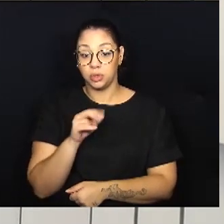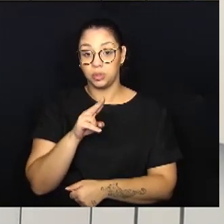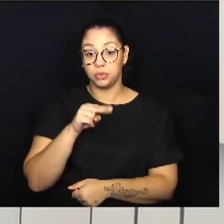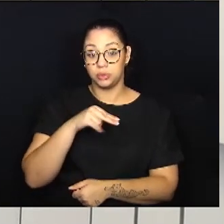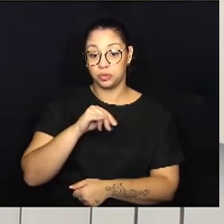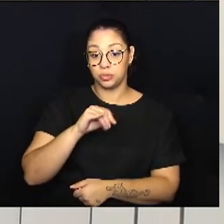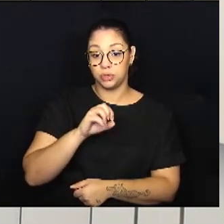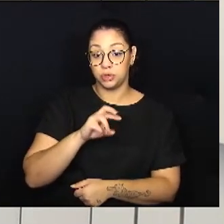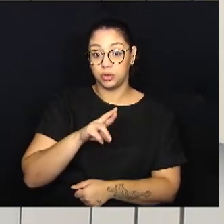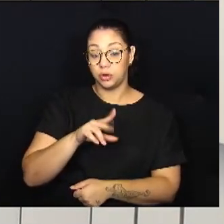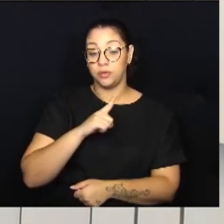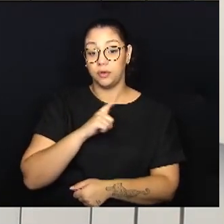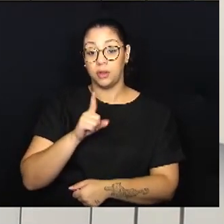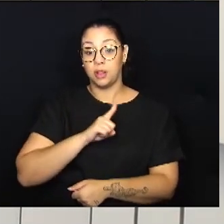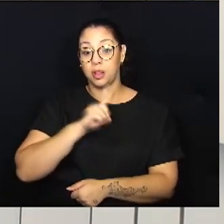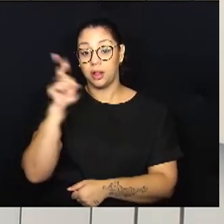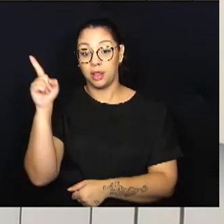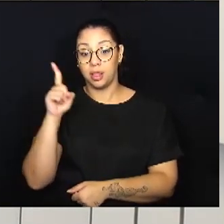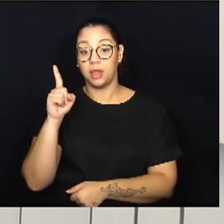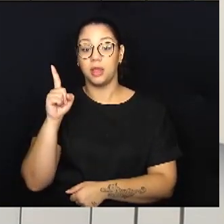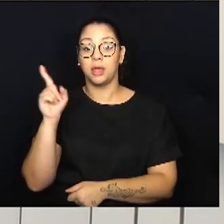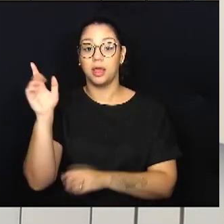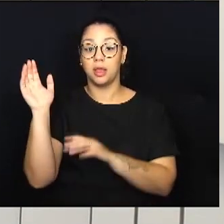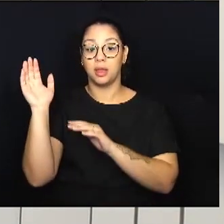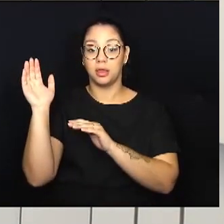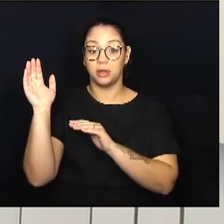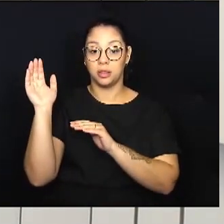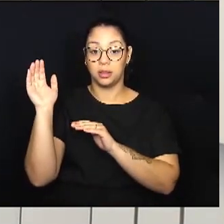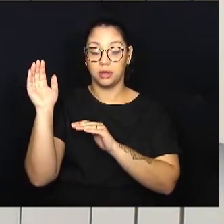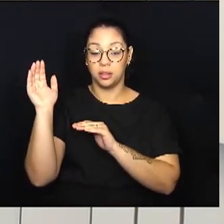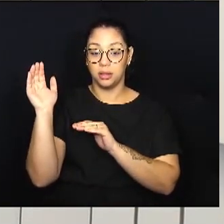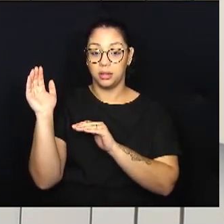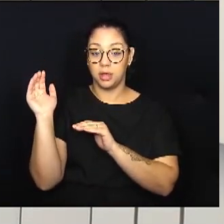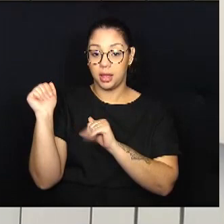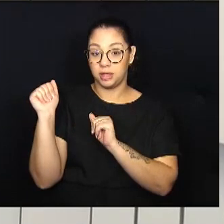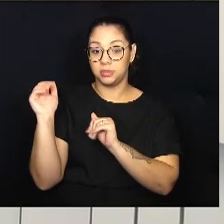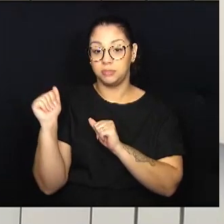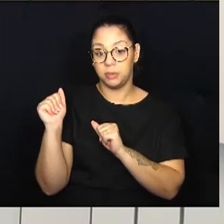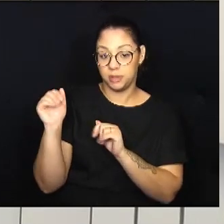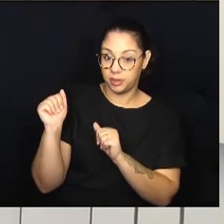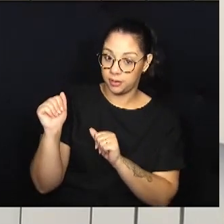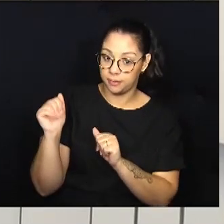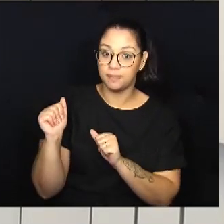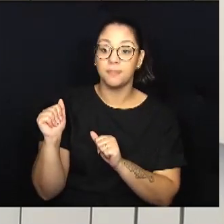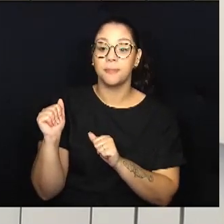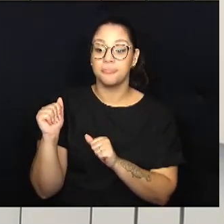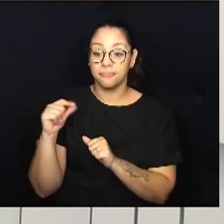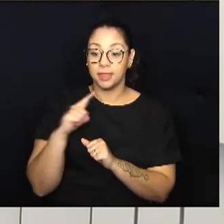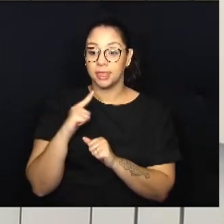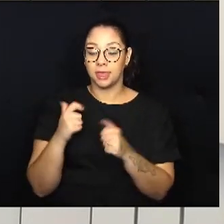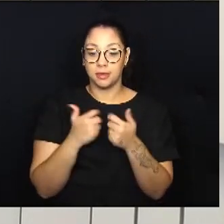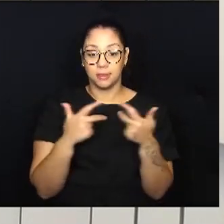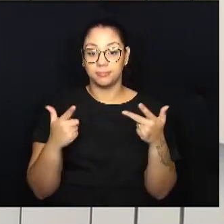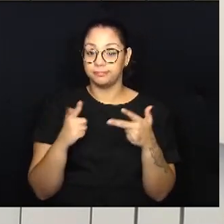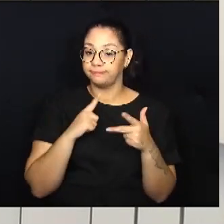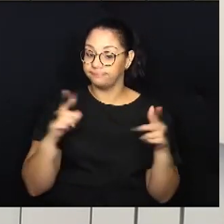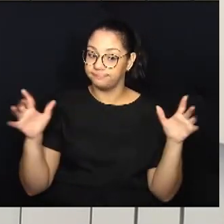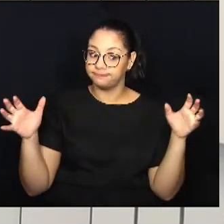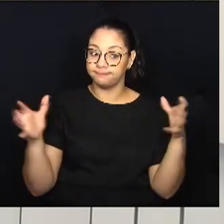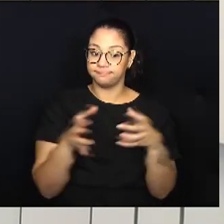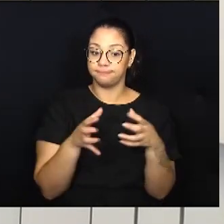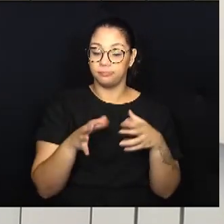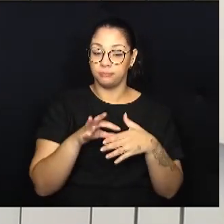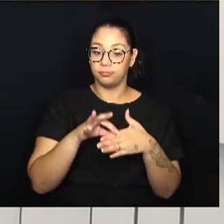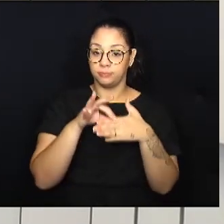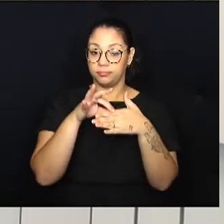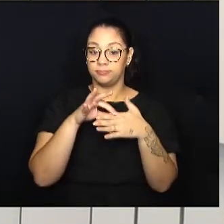Guiné, lá em Barcelona, na Espanha. O recente caso, que mobilizou líderes mundiais, traz uma reflexão de